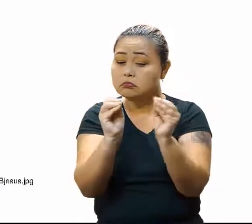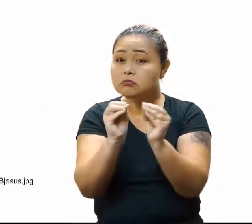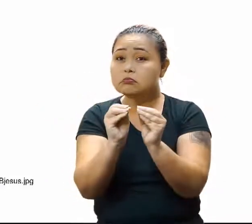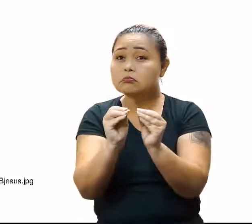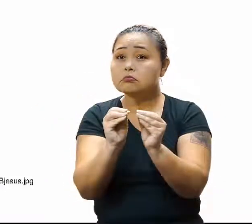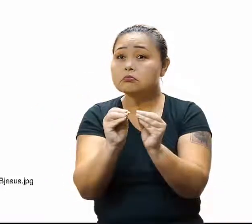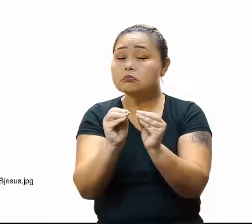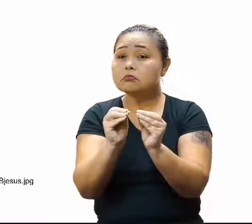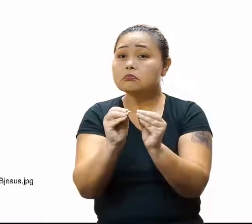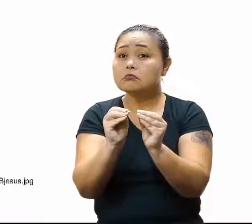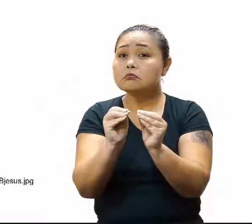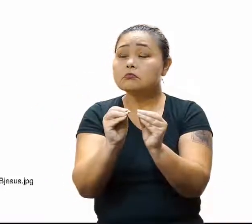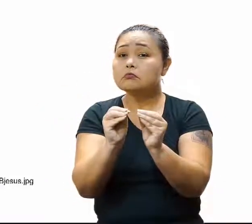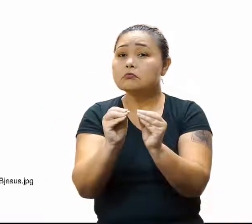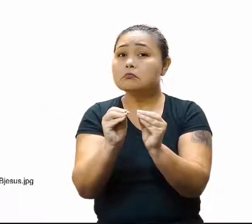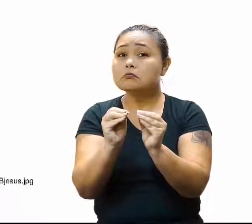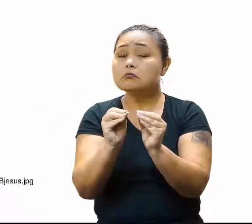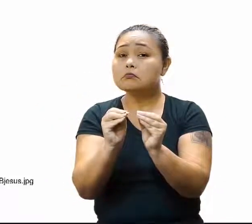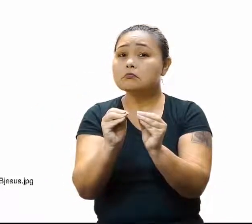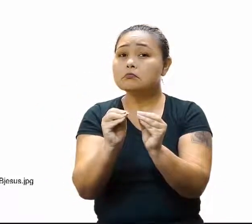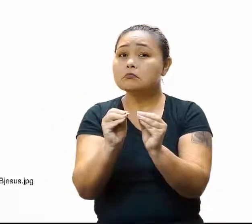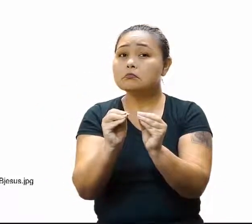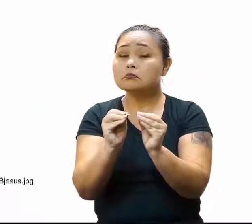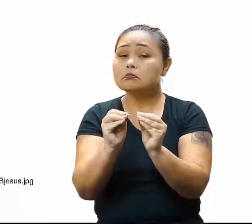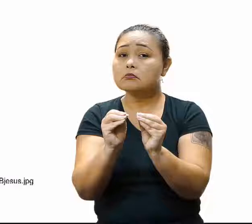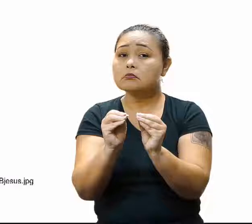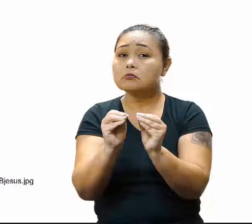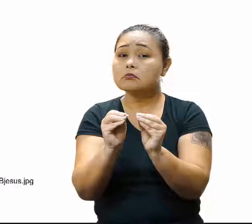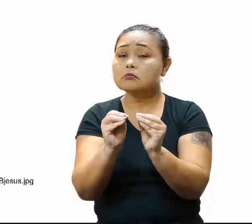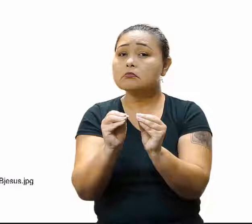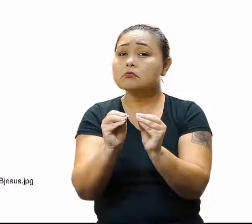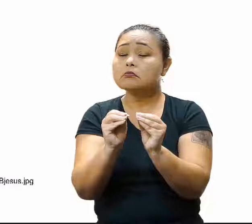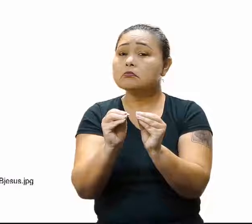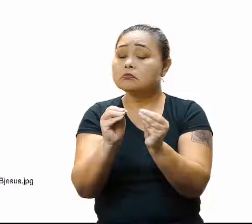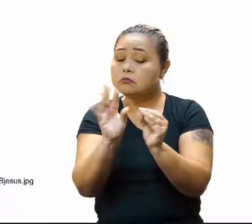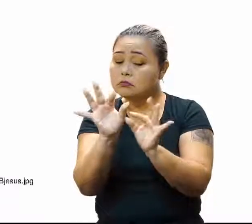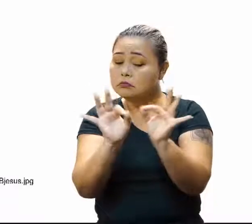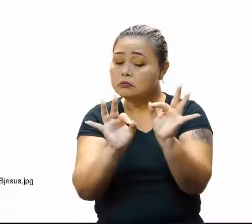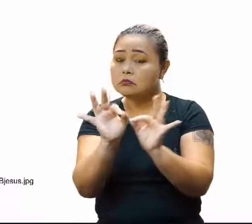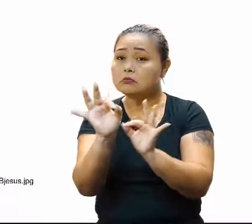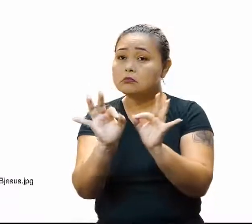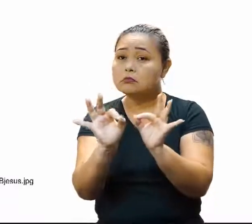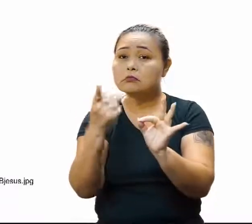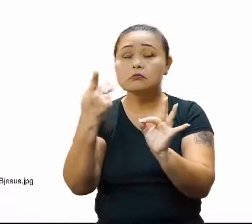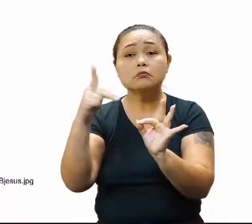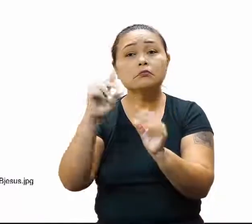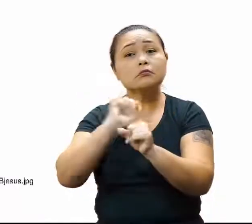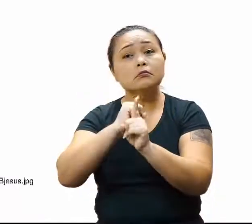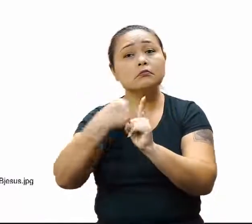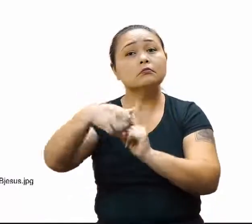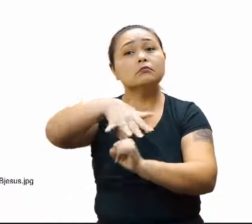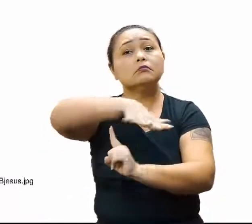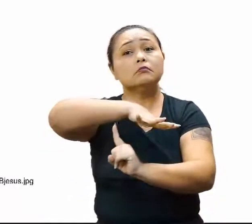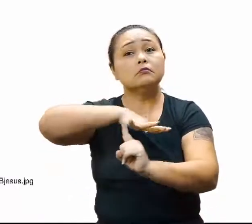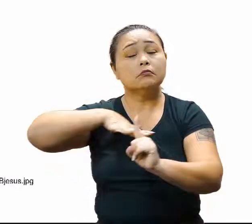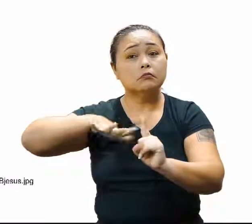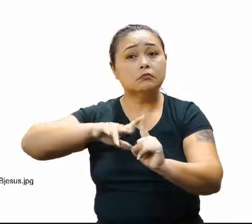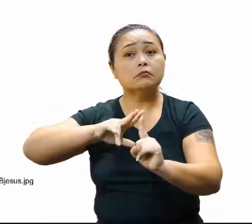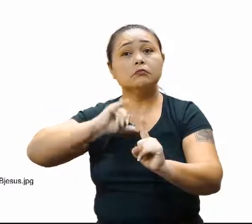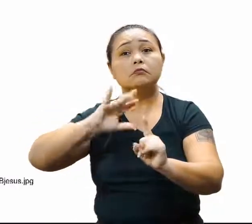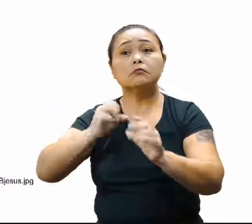certo? Que é a composição dessa sociedade que vai surgir